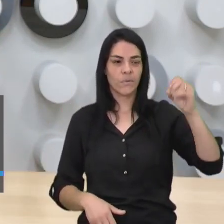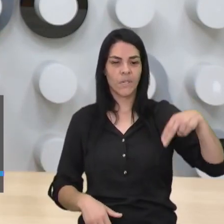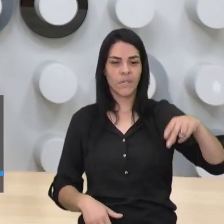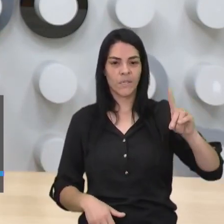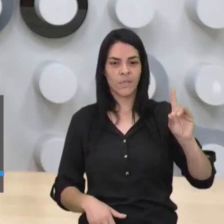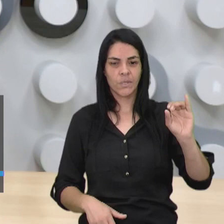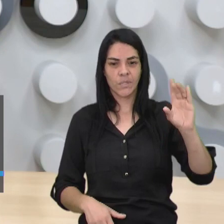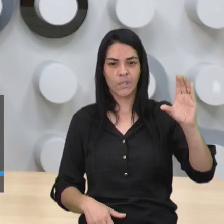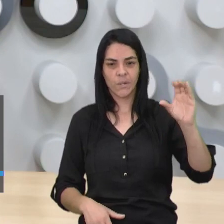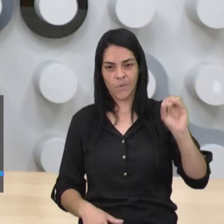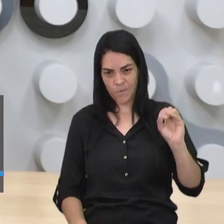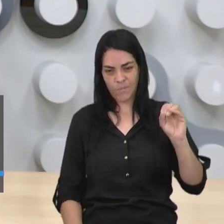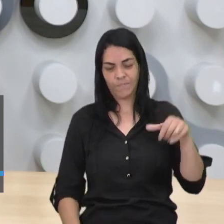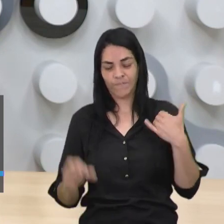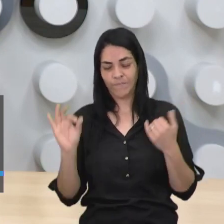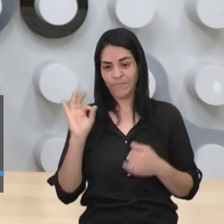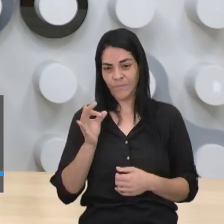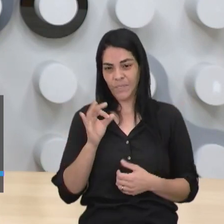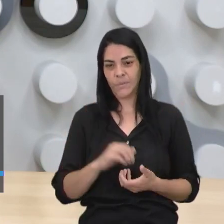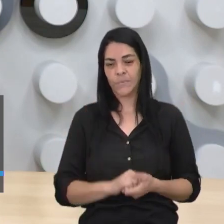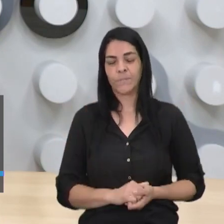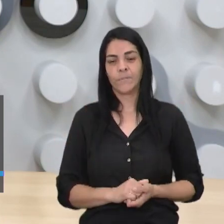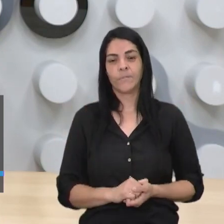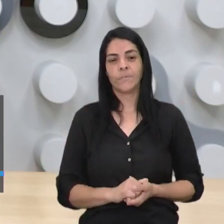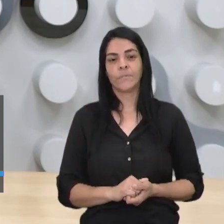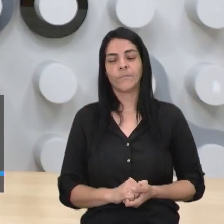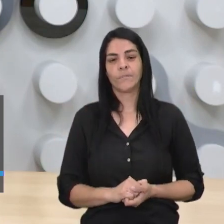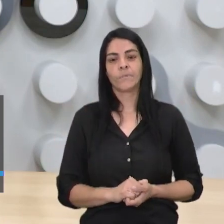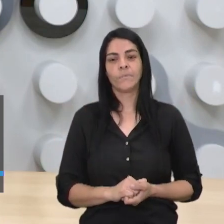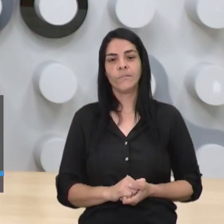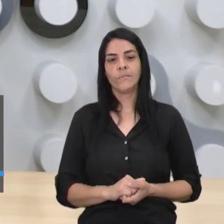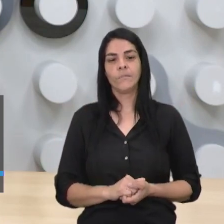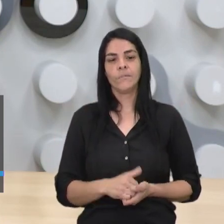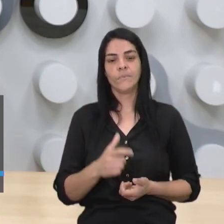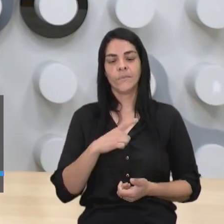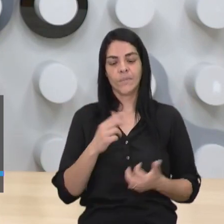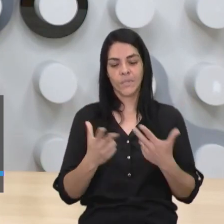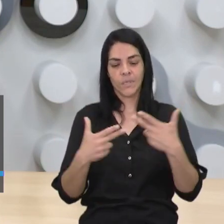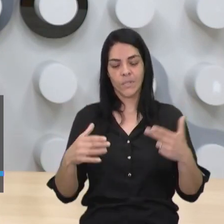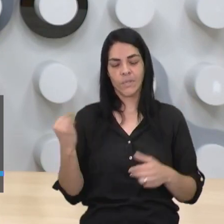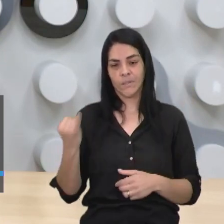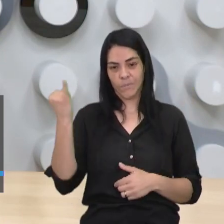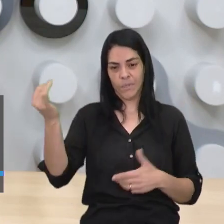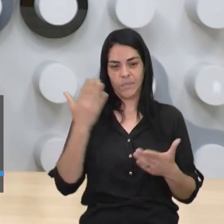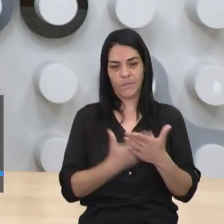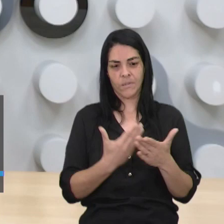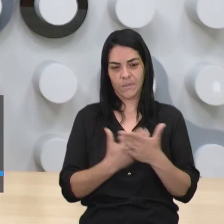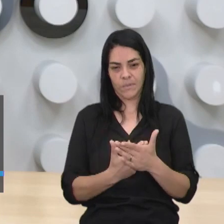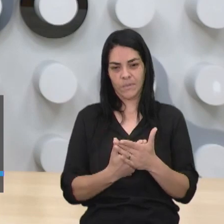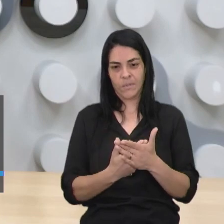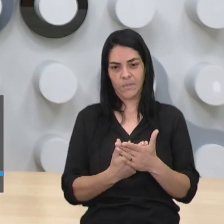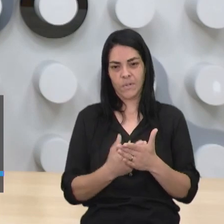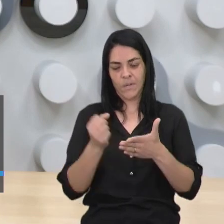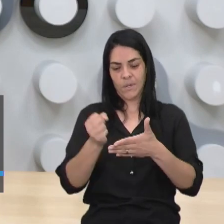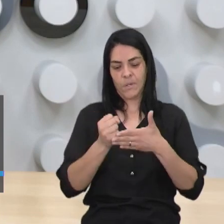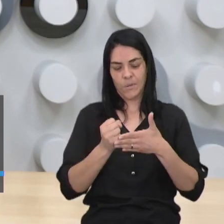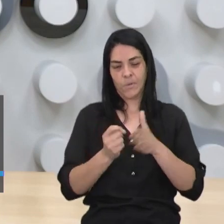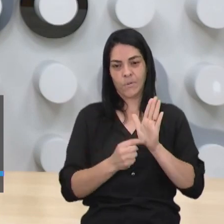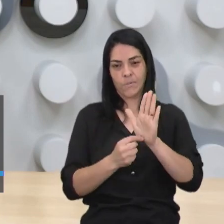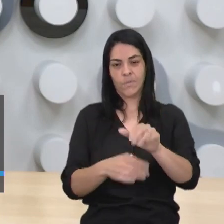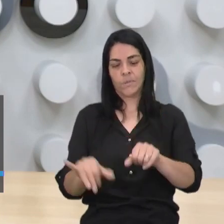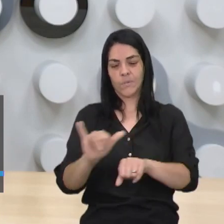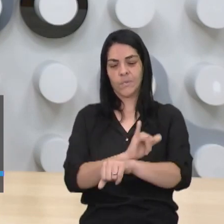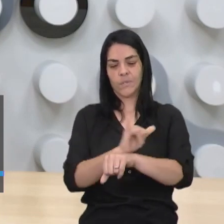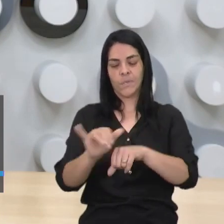que interessante, tá certo? Então, algo importante aí para ser estudado. Trouxe uma estratégia aí de como trabalhar